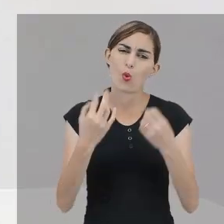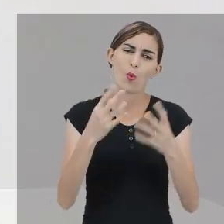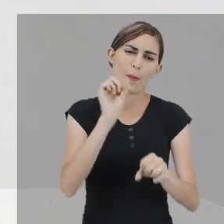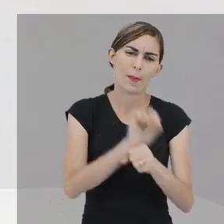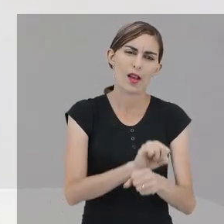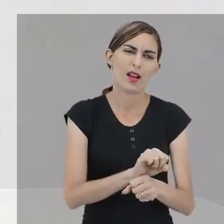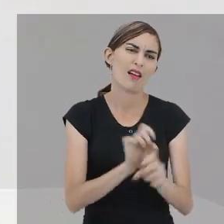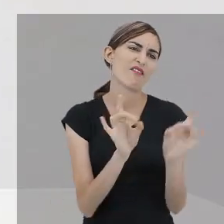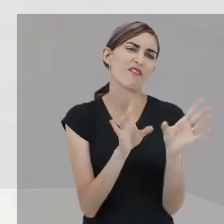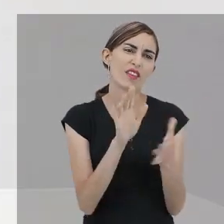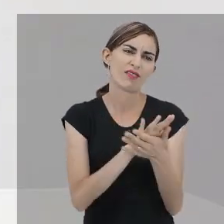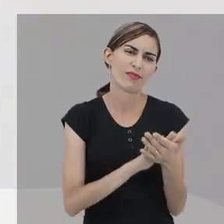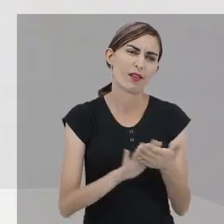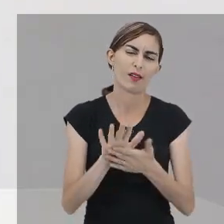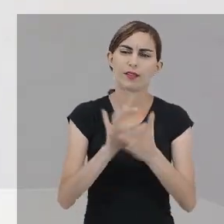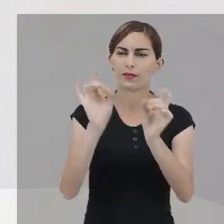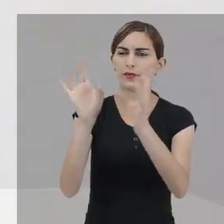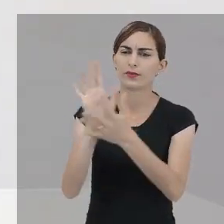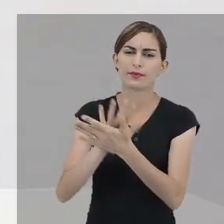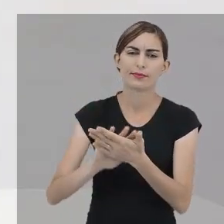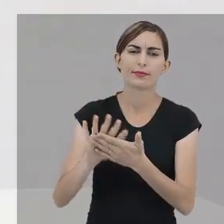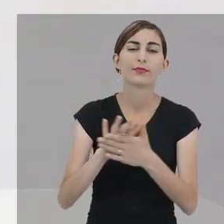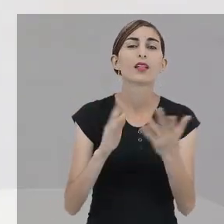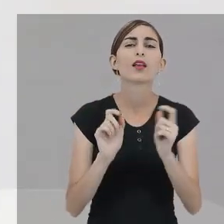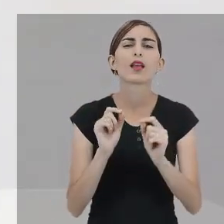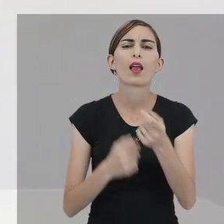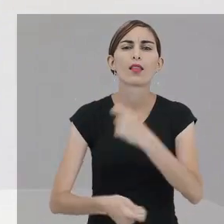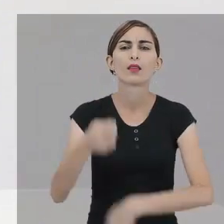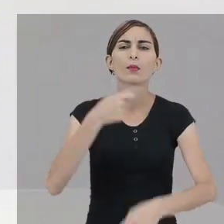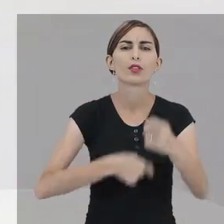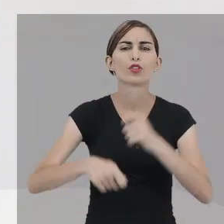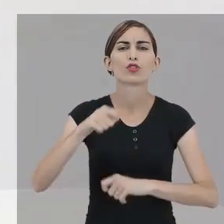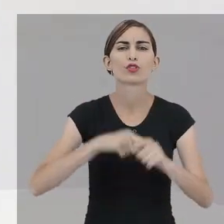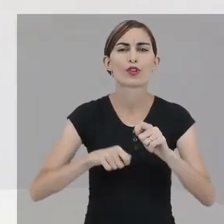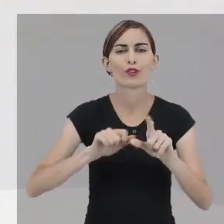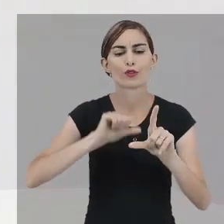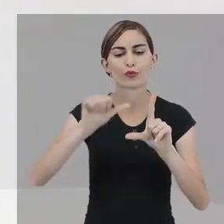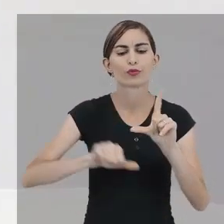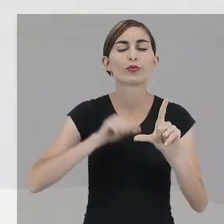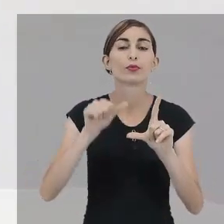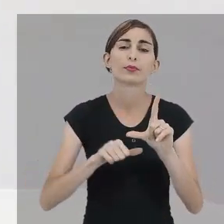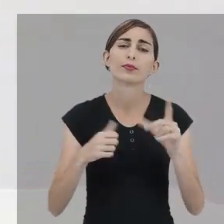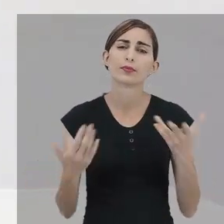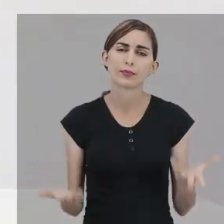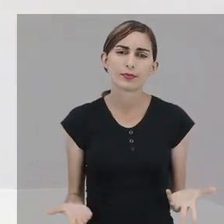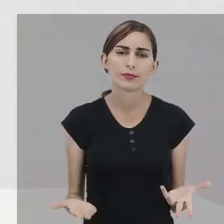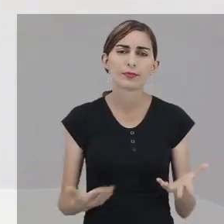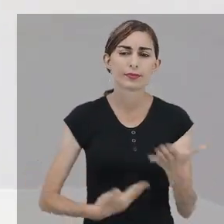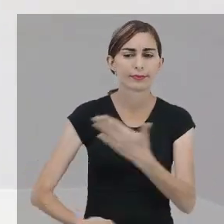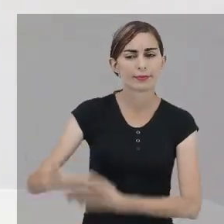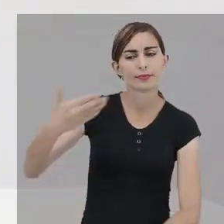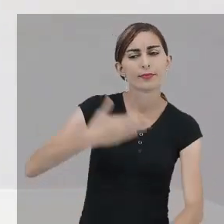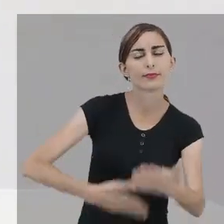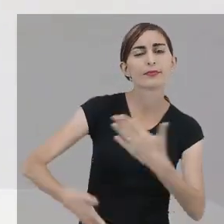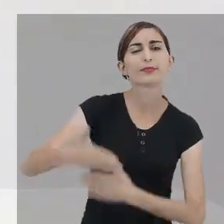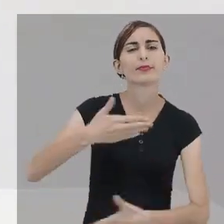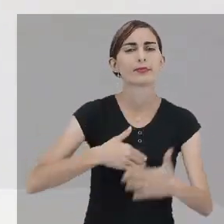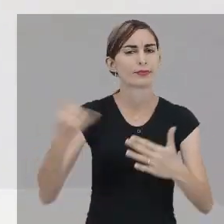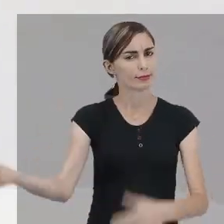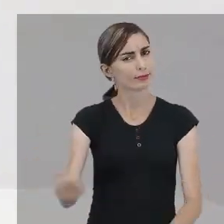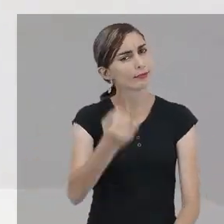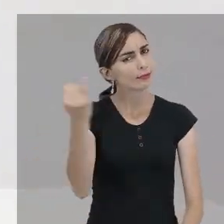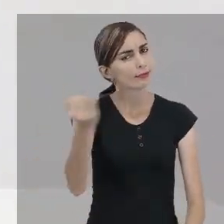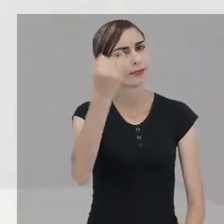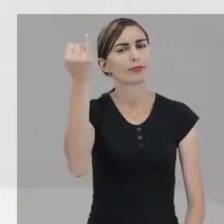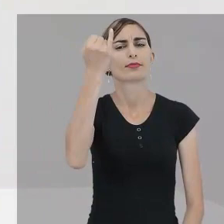iam ficar parados no estoque? E quem é que administra o estoque? Não é a logística? Então a relação é direta, gente. É